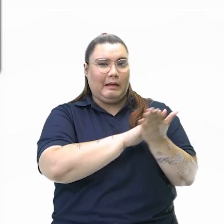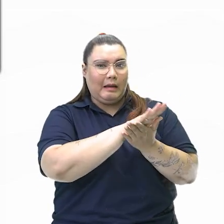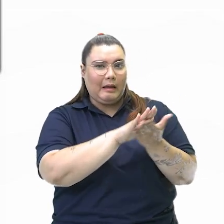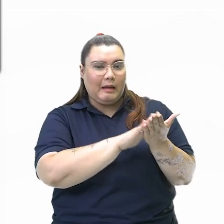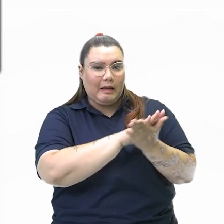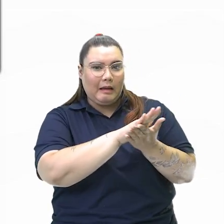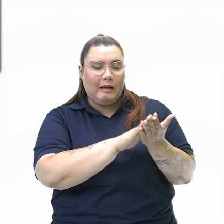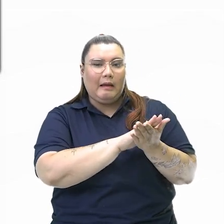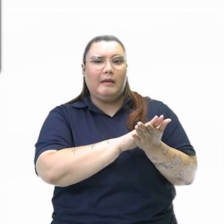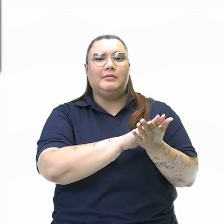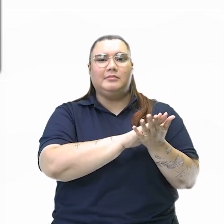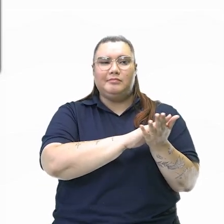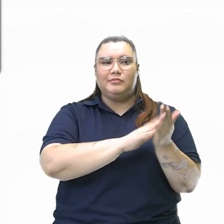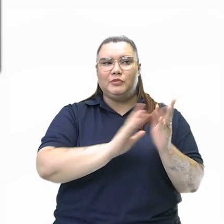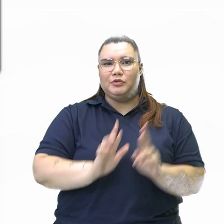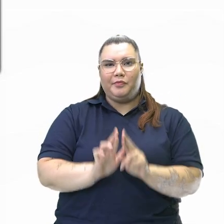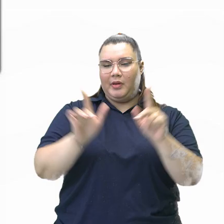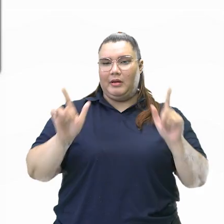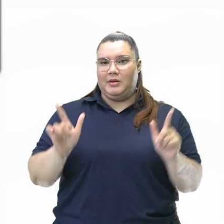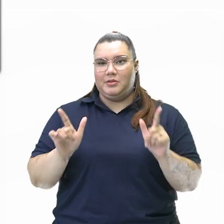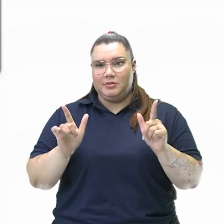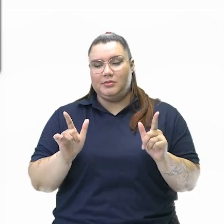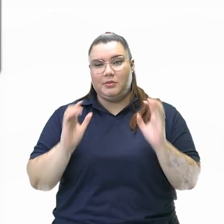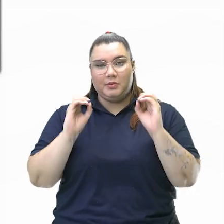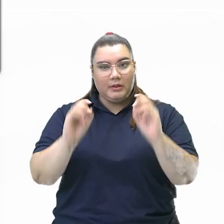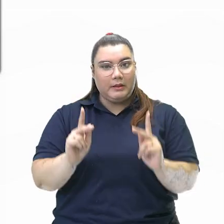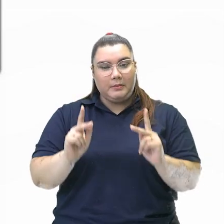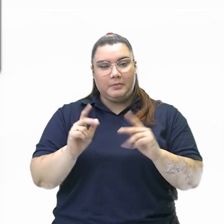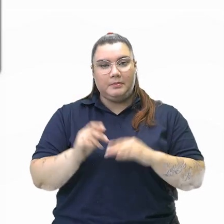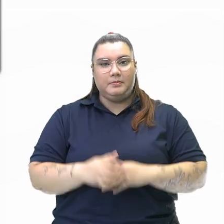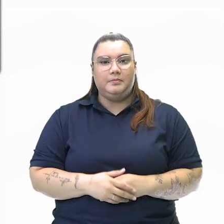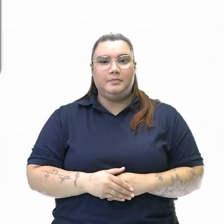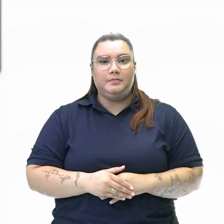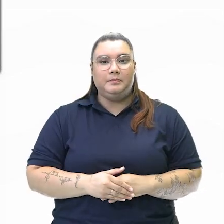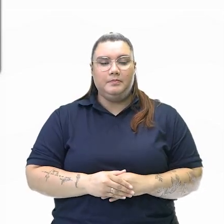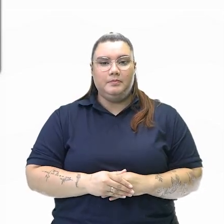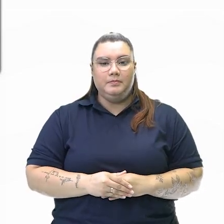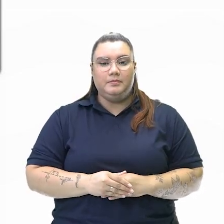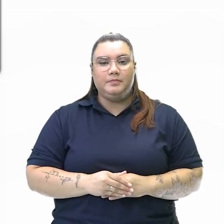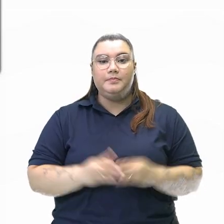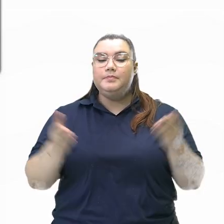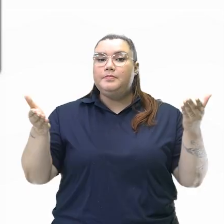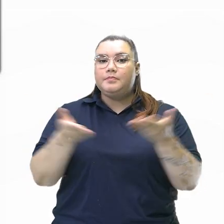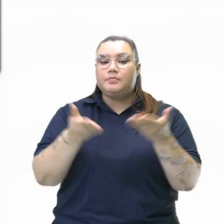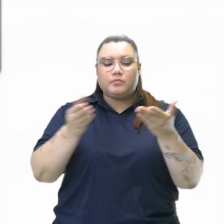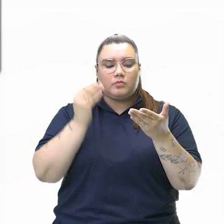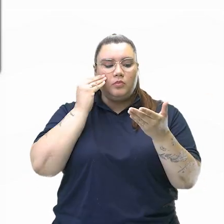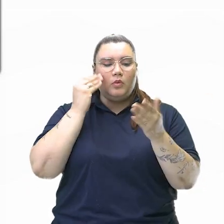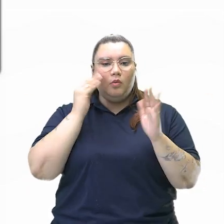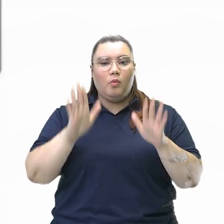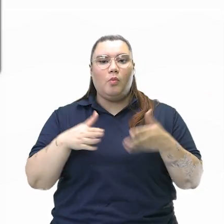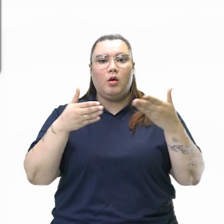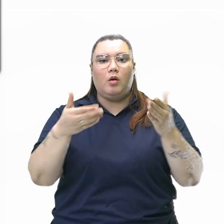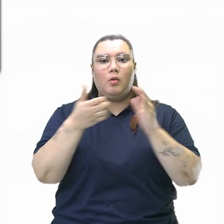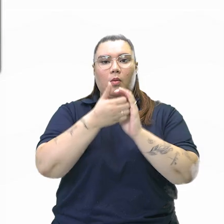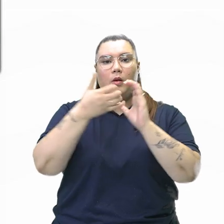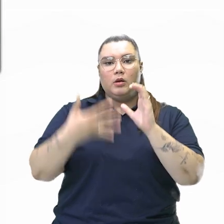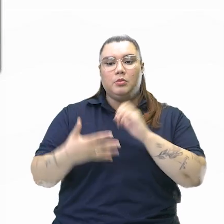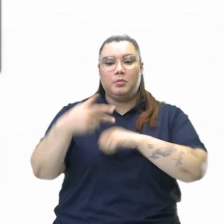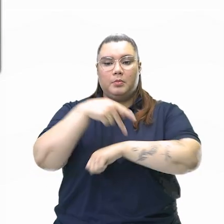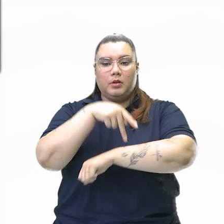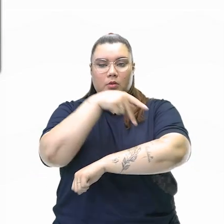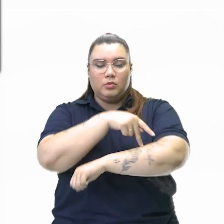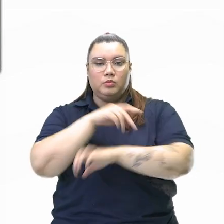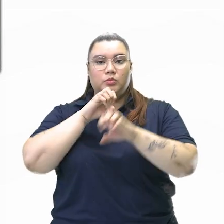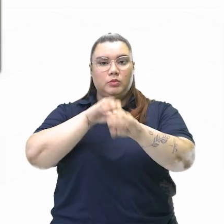com questões totalmente diferentes, certo? Muito bem. E vamos ver aqui quais são os aspectos pedagógicos do